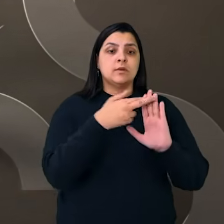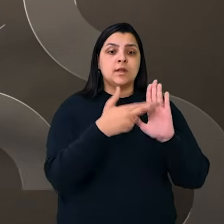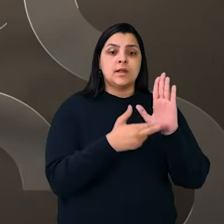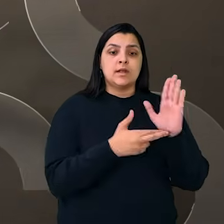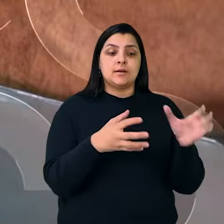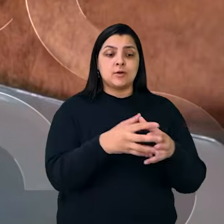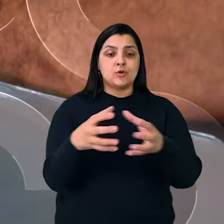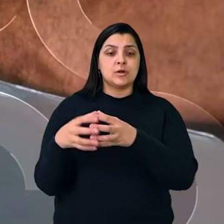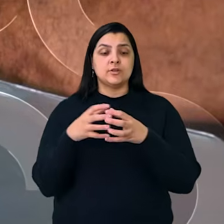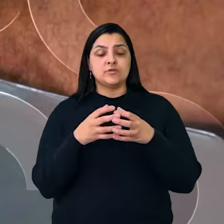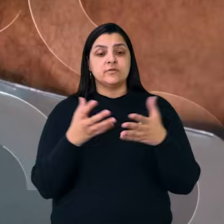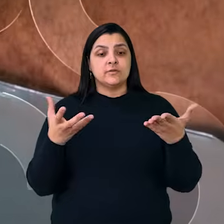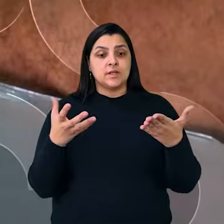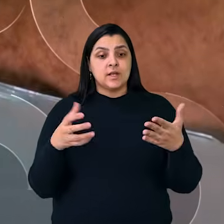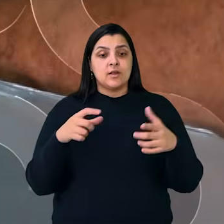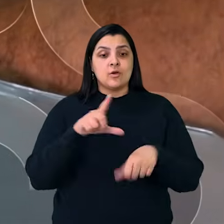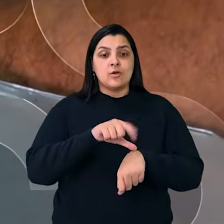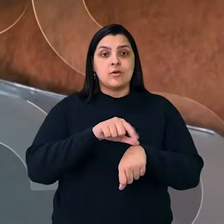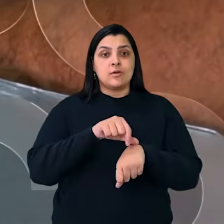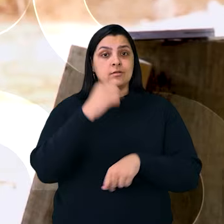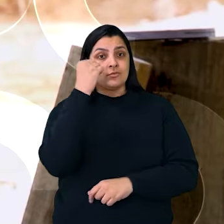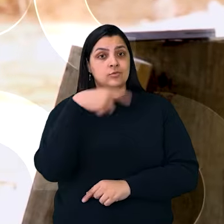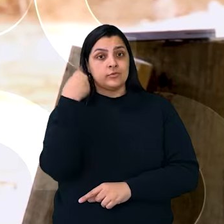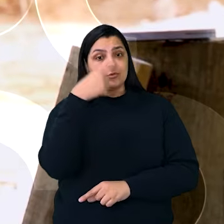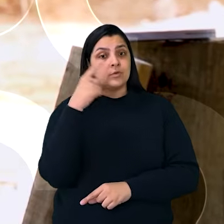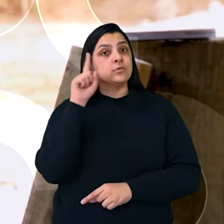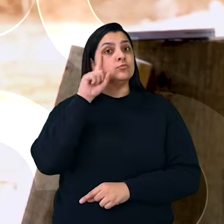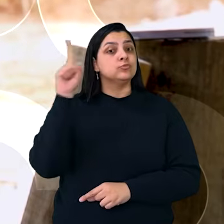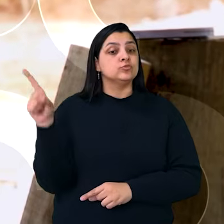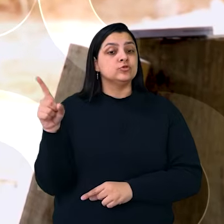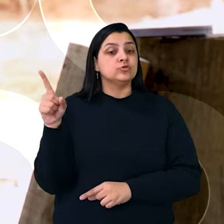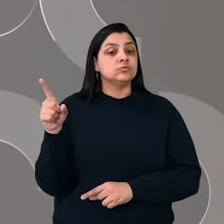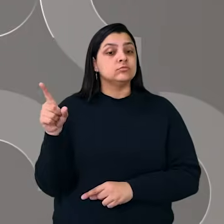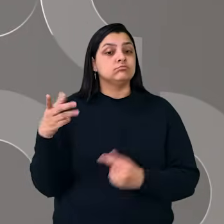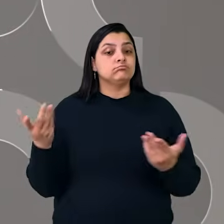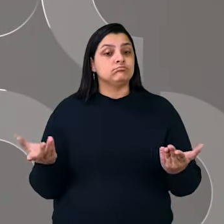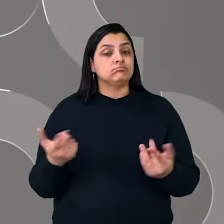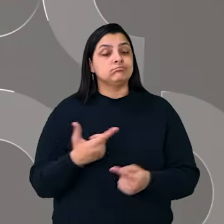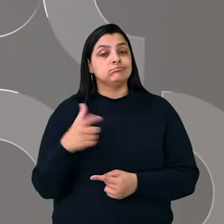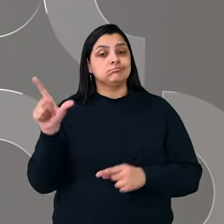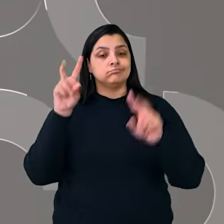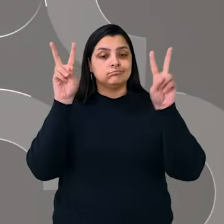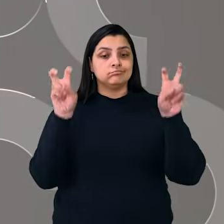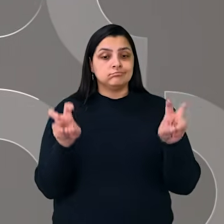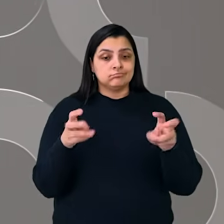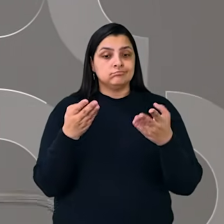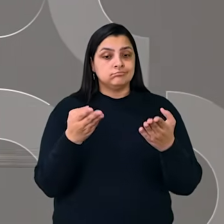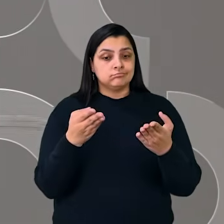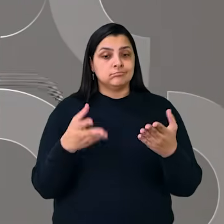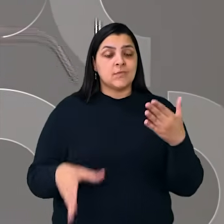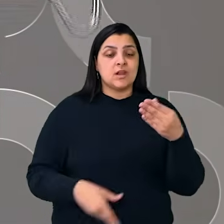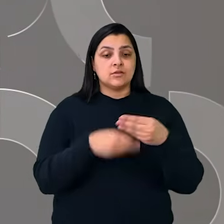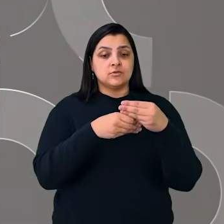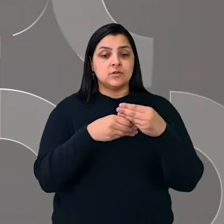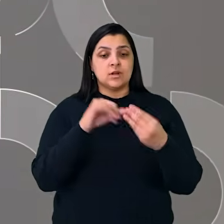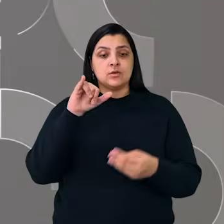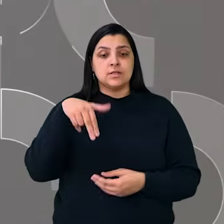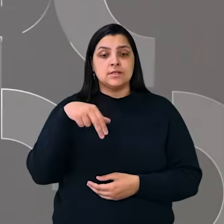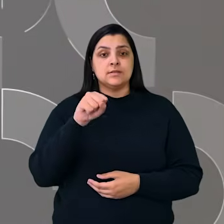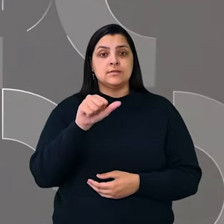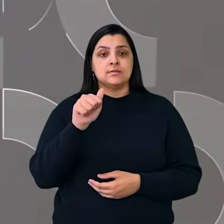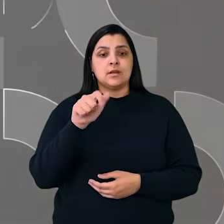norma coletiva, que prevê turnos com jornada de 8 horas diárias. Outros assuntos estão relacionados ao adicional